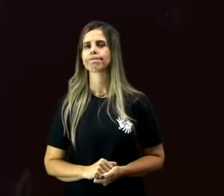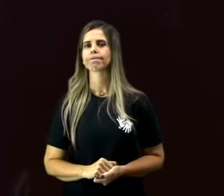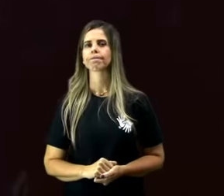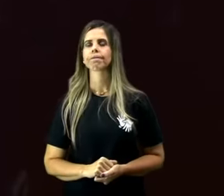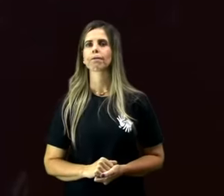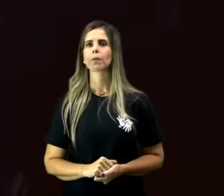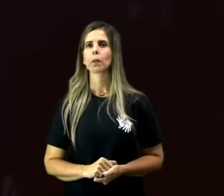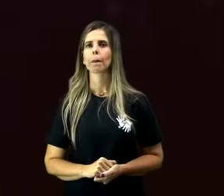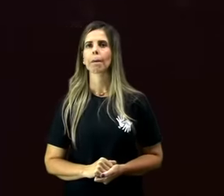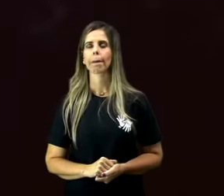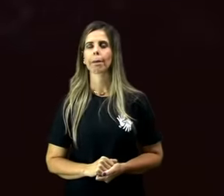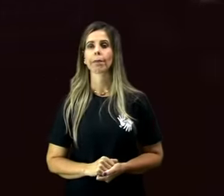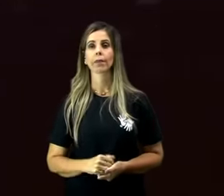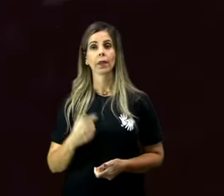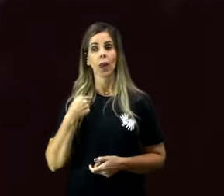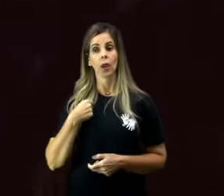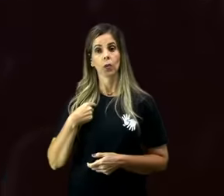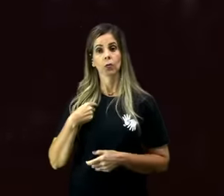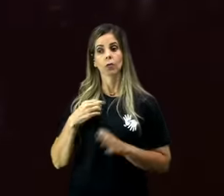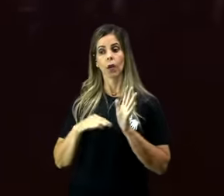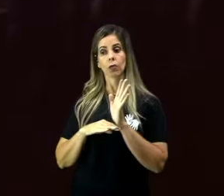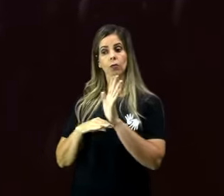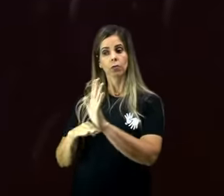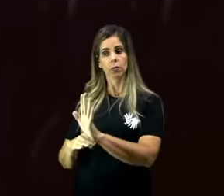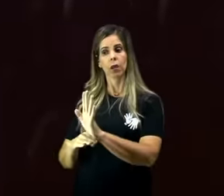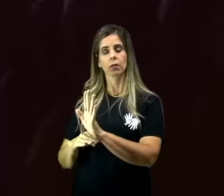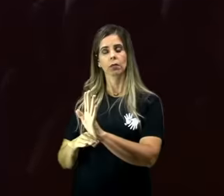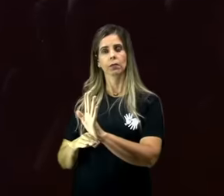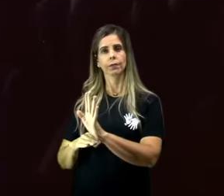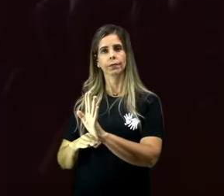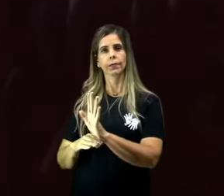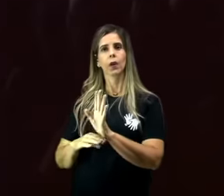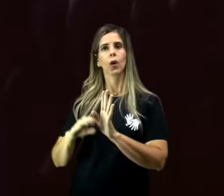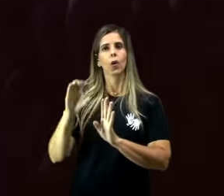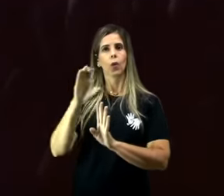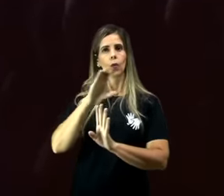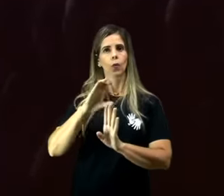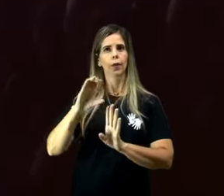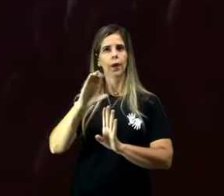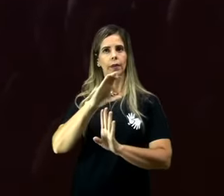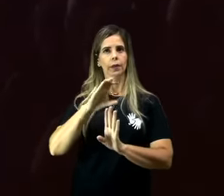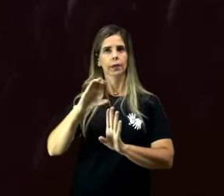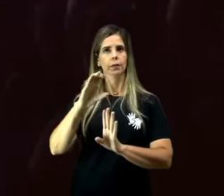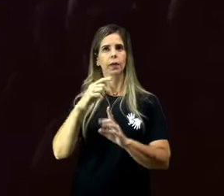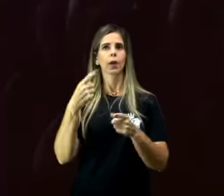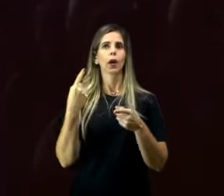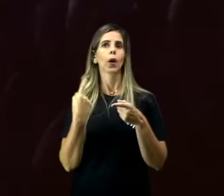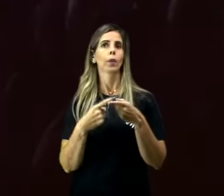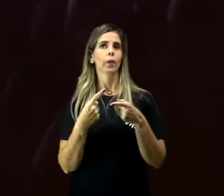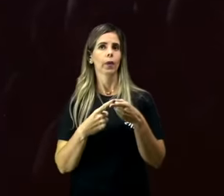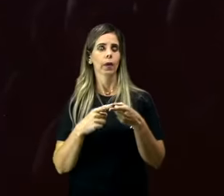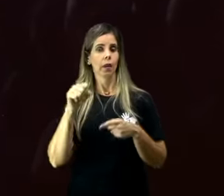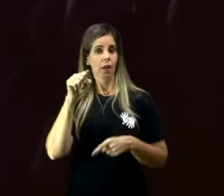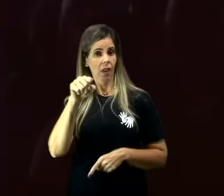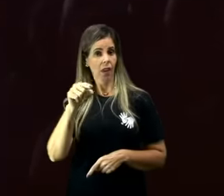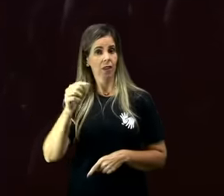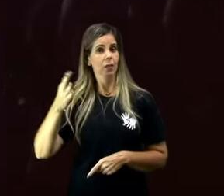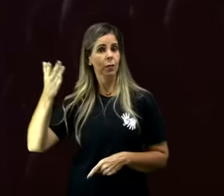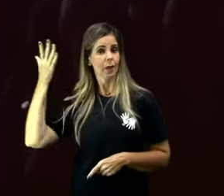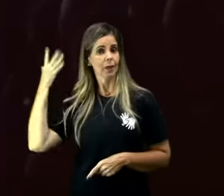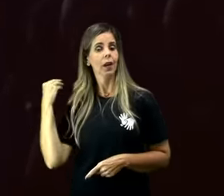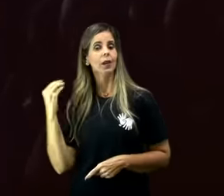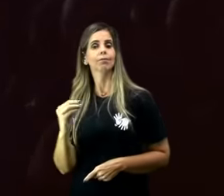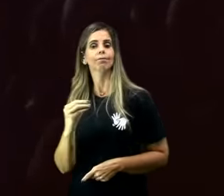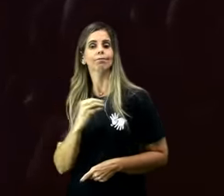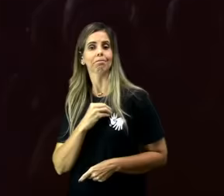E eu que estou investindo no seminário dele. Vem cá. Eu sou investidor dele, porque é onde abundou o pecado.